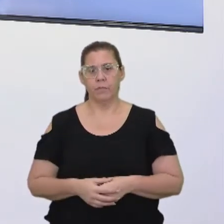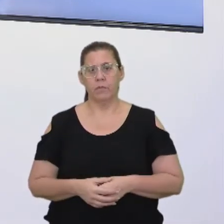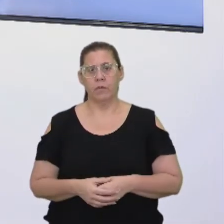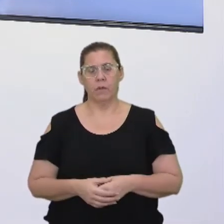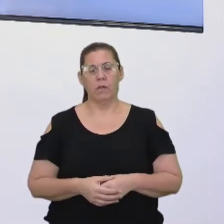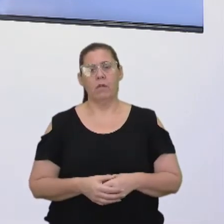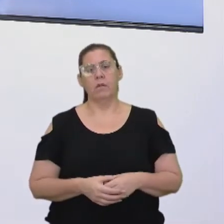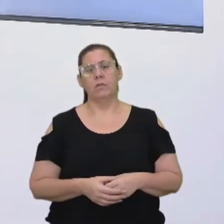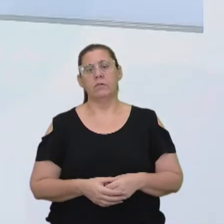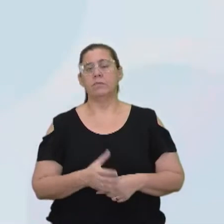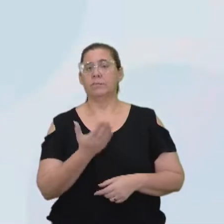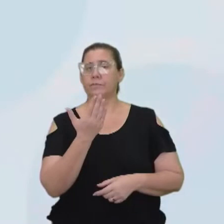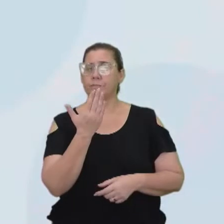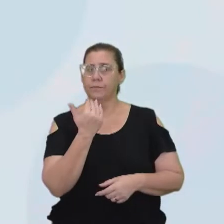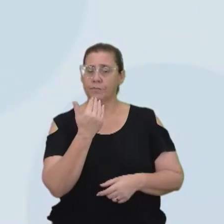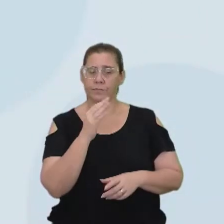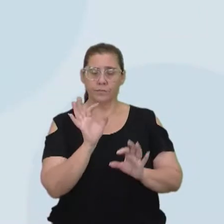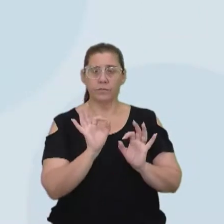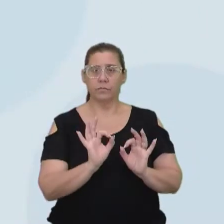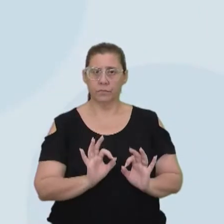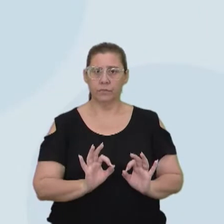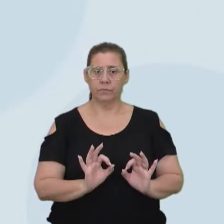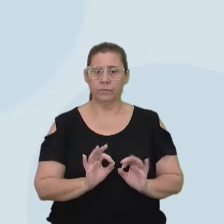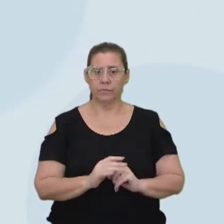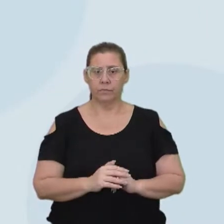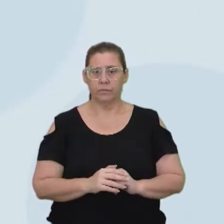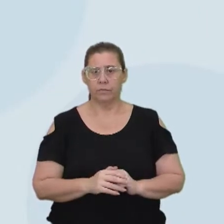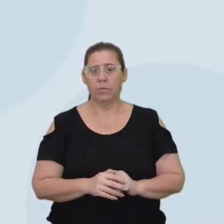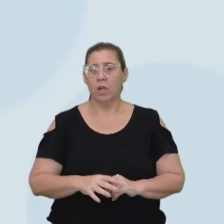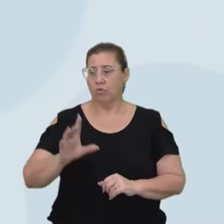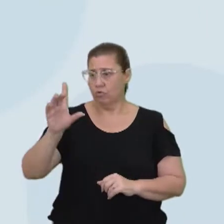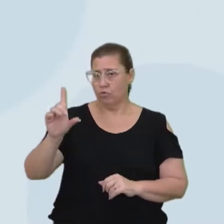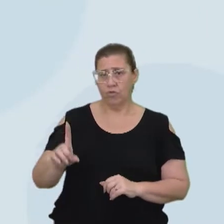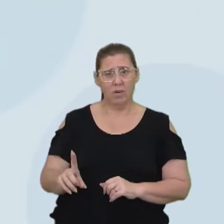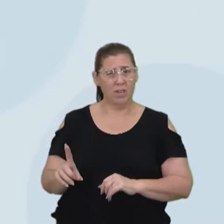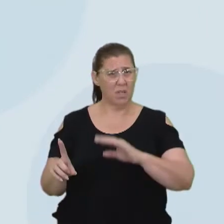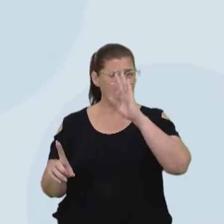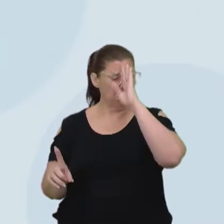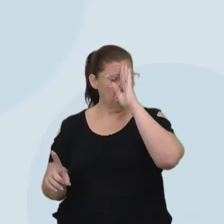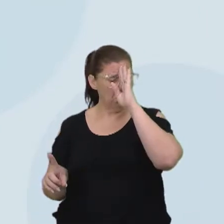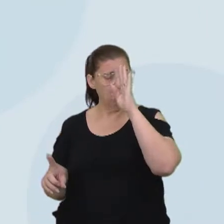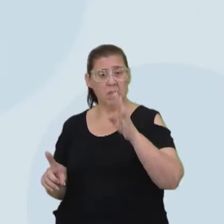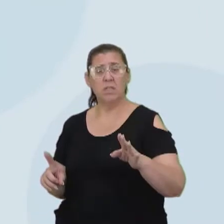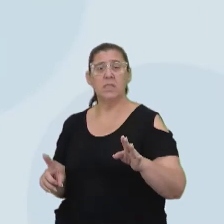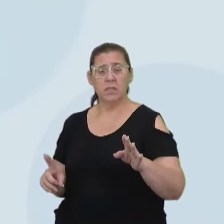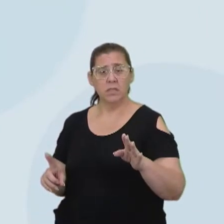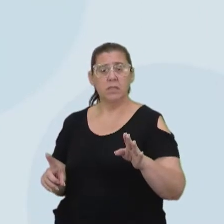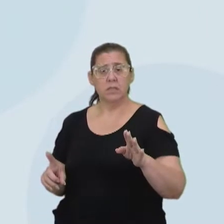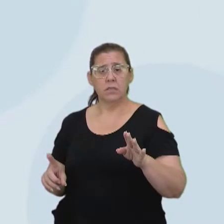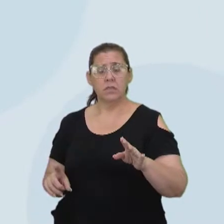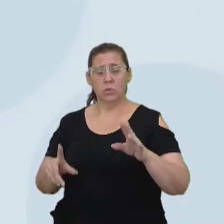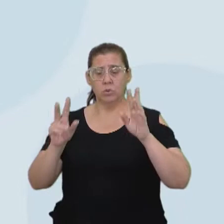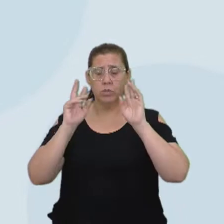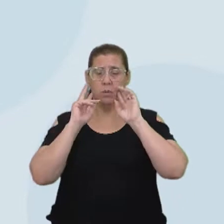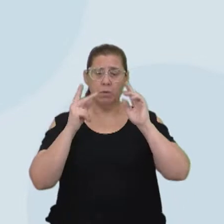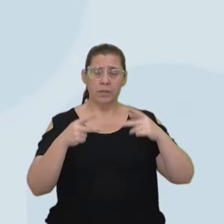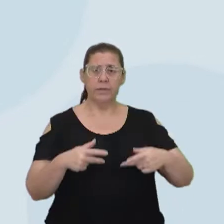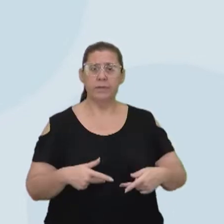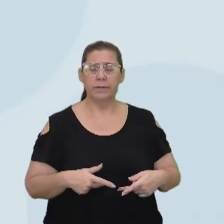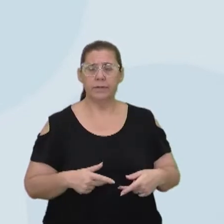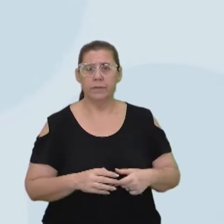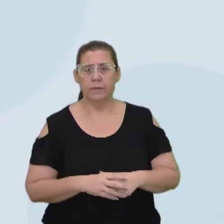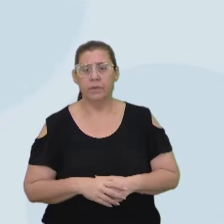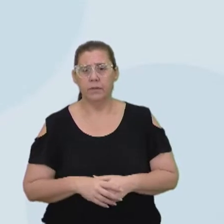aqui que a alimentação adequada é direito fundamental do ser humano,